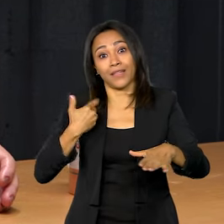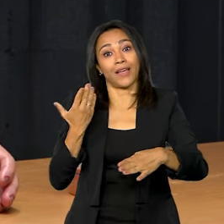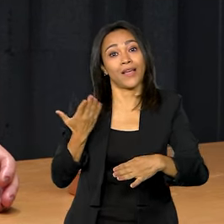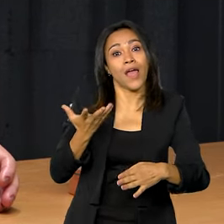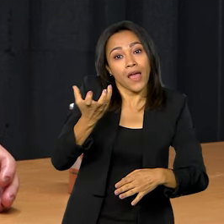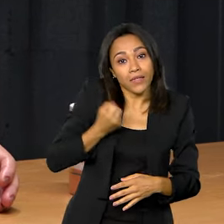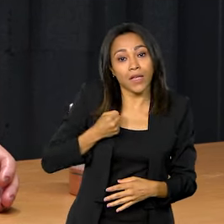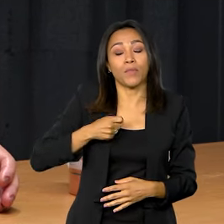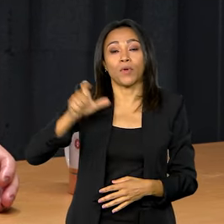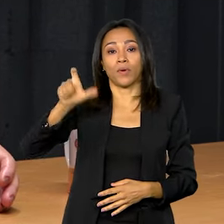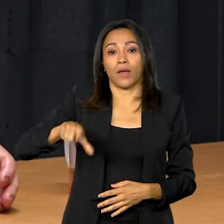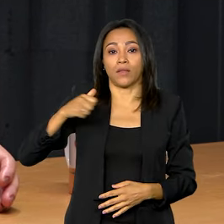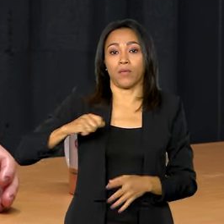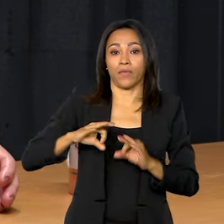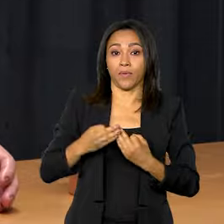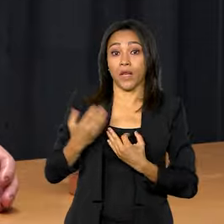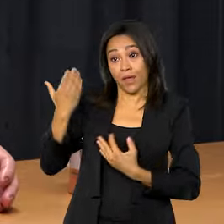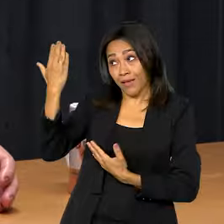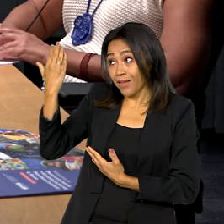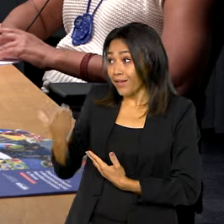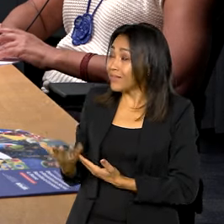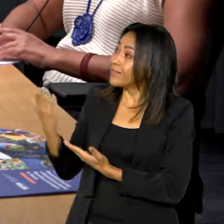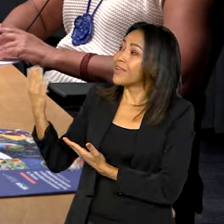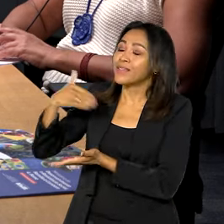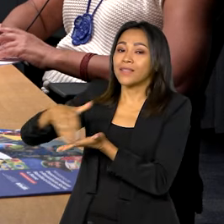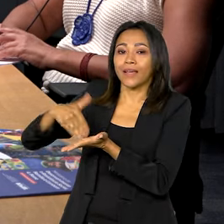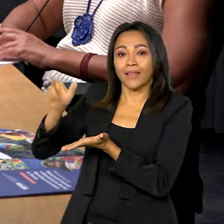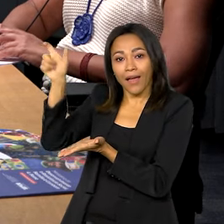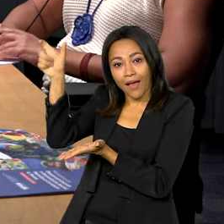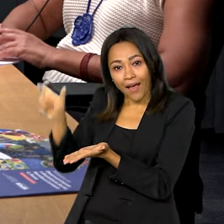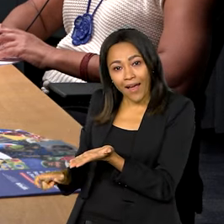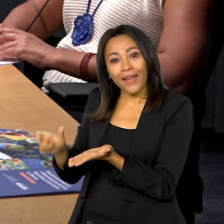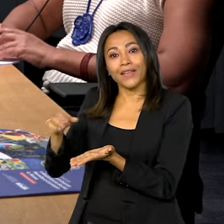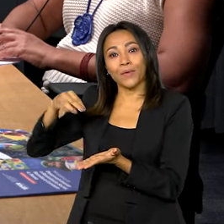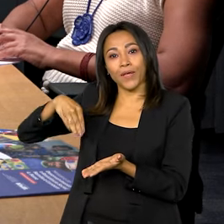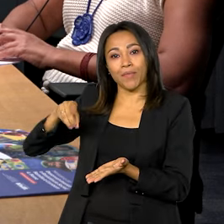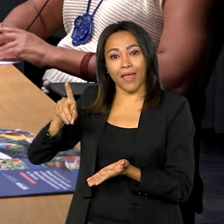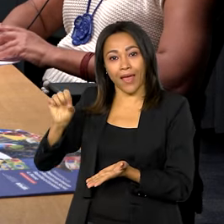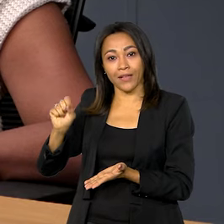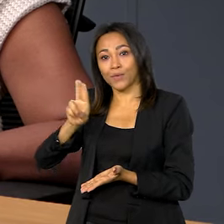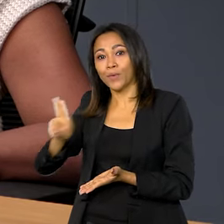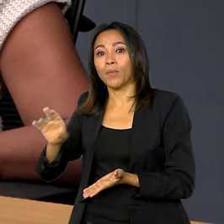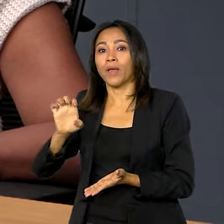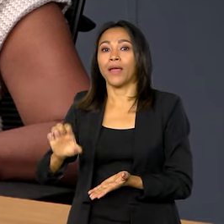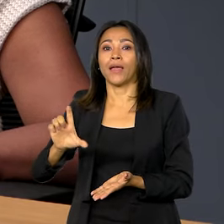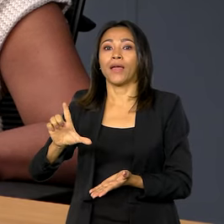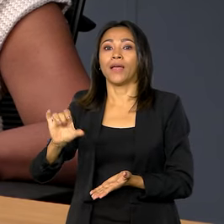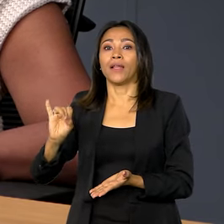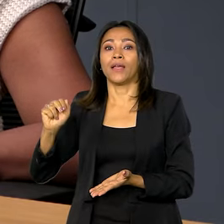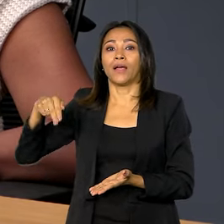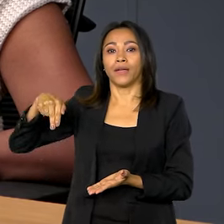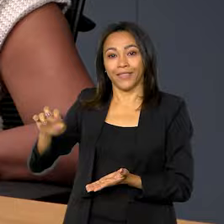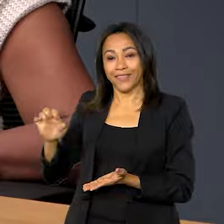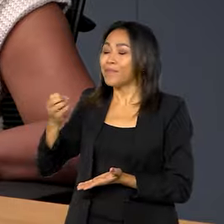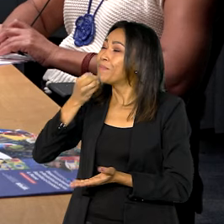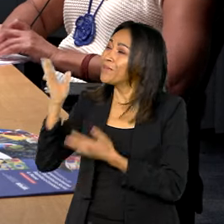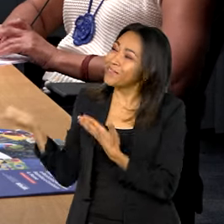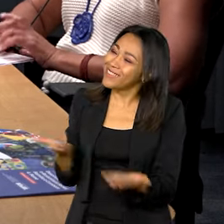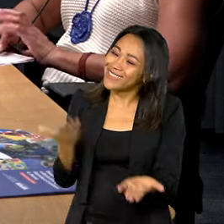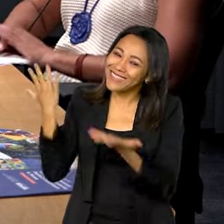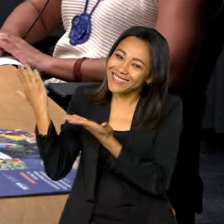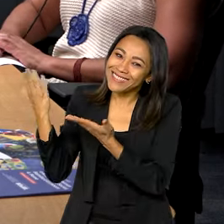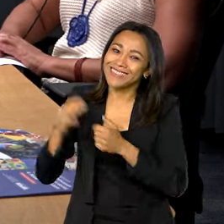Bolsa Família eu recebo aqui a secretária Nacional de renda de cidadania do MDS Eliane aquilo secretária